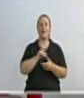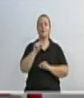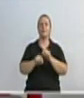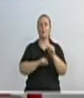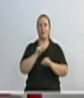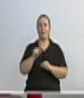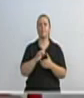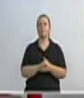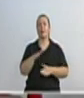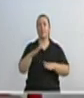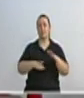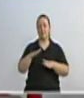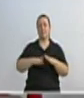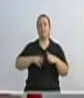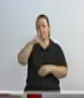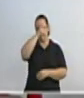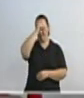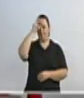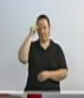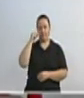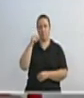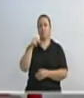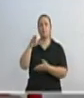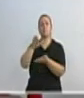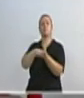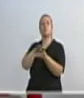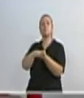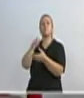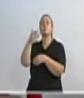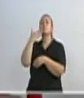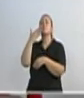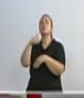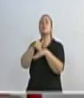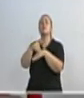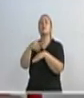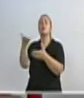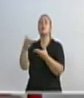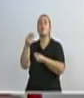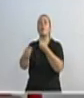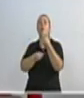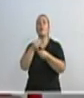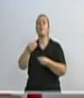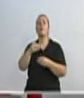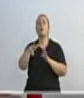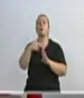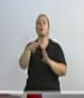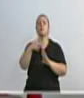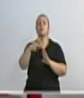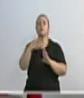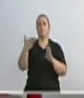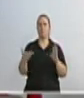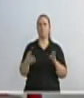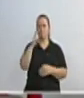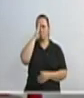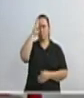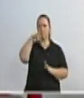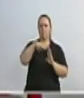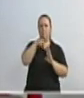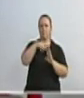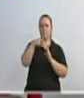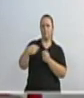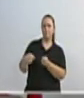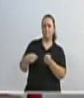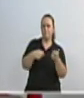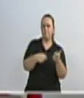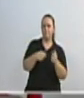gestor público de cobrar efetivamente o que estabelece as resoluções, principalmente as resoluções de concessão